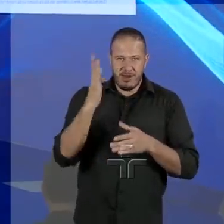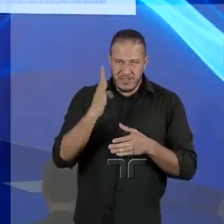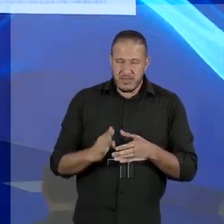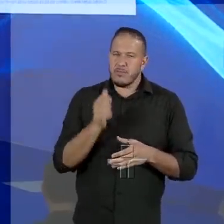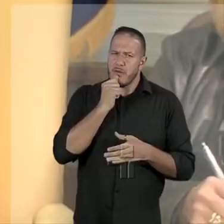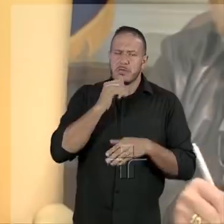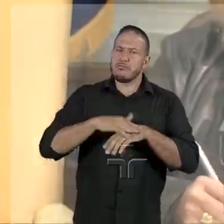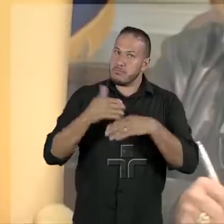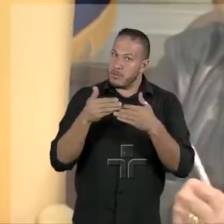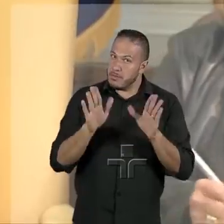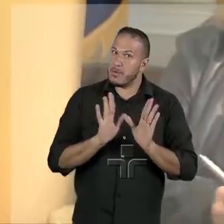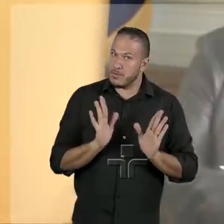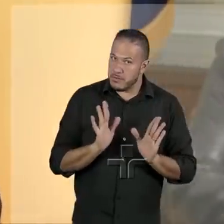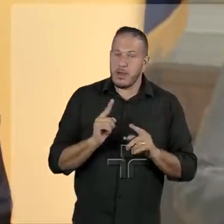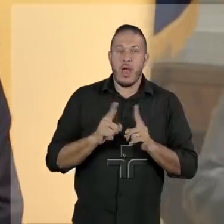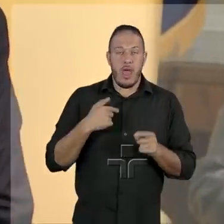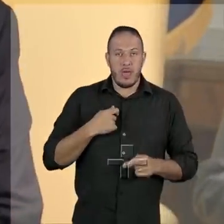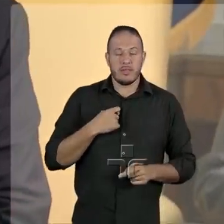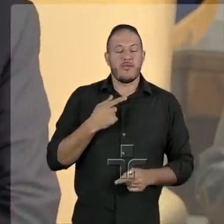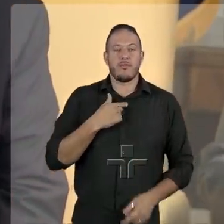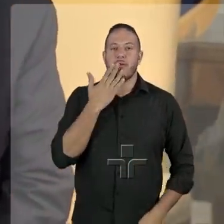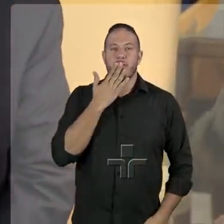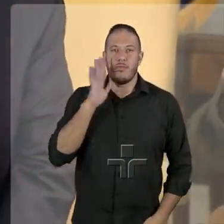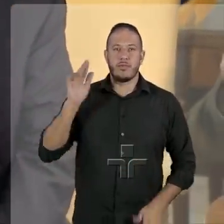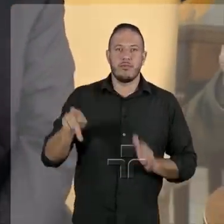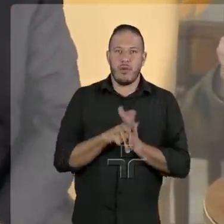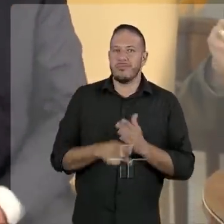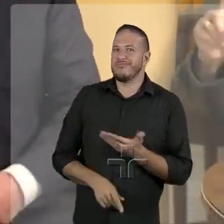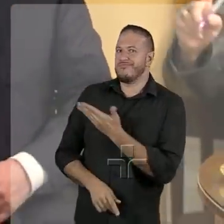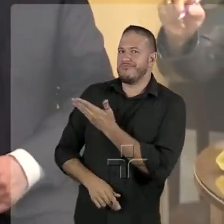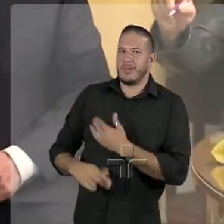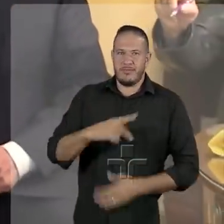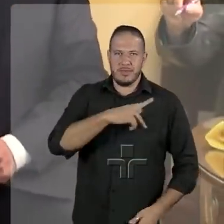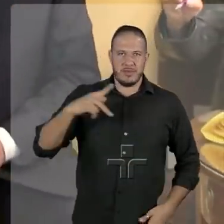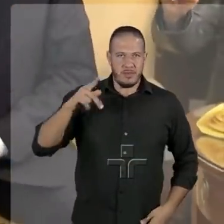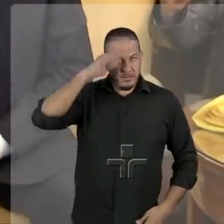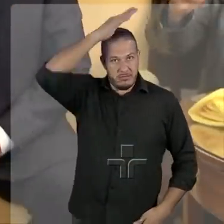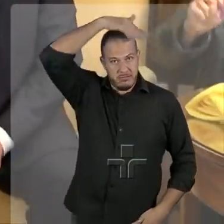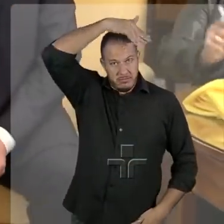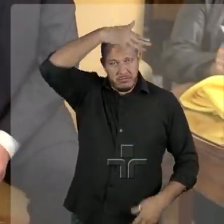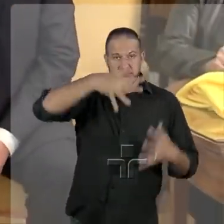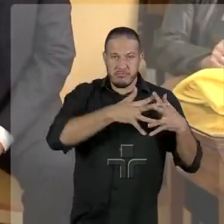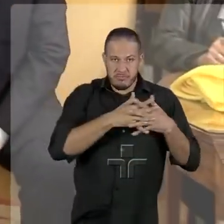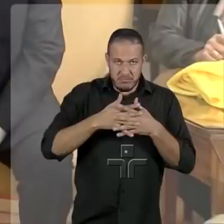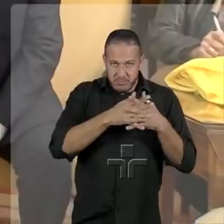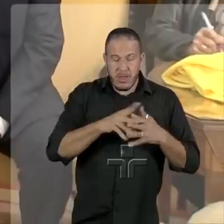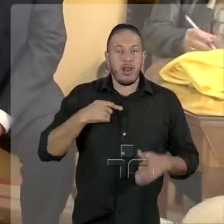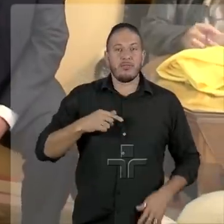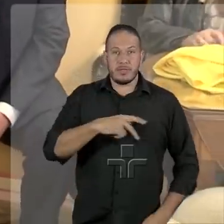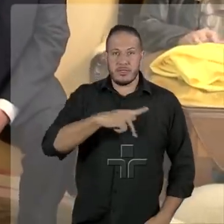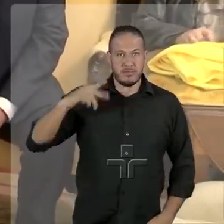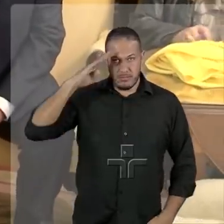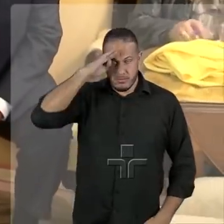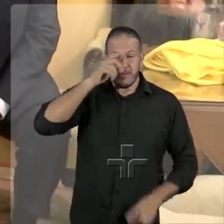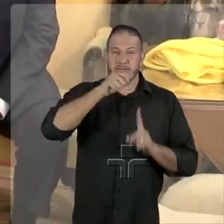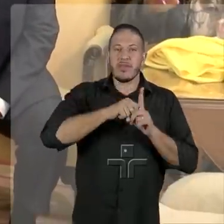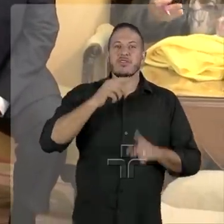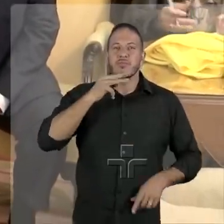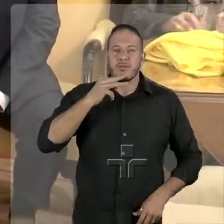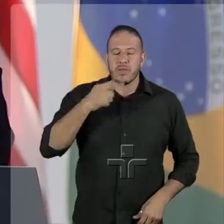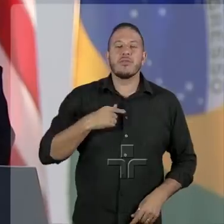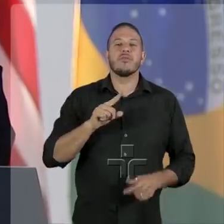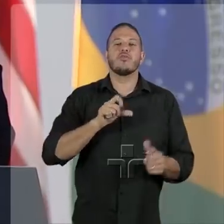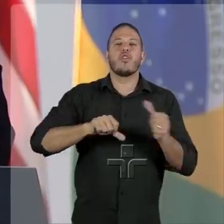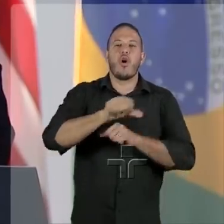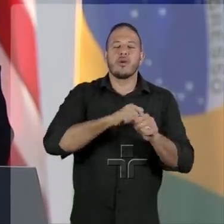em aberto. Essa foi uma promessa feita por Donald Trump ao presidente Jair Bolsonaro em março, em troca da renúncia do